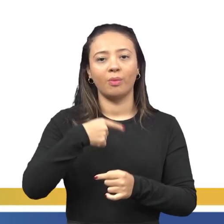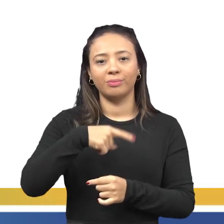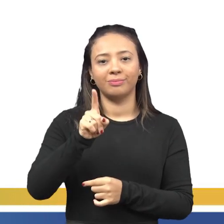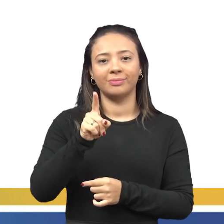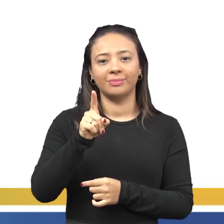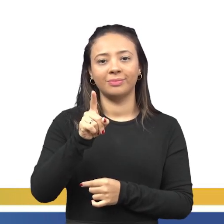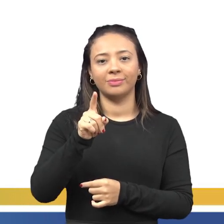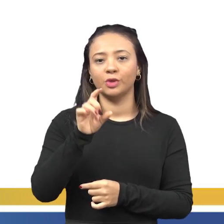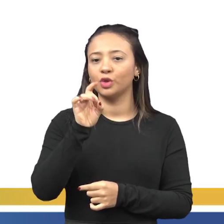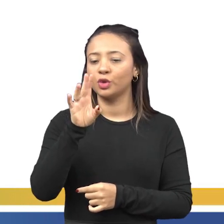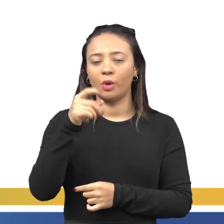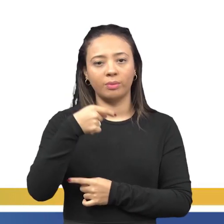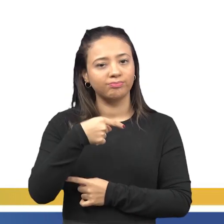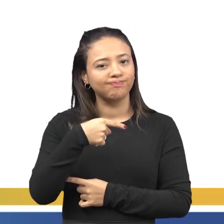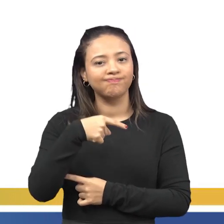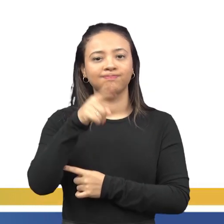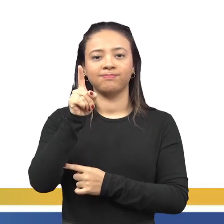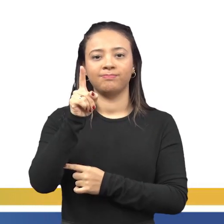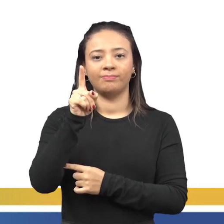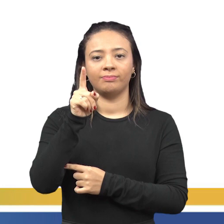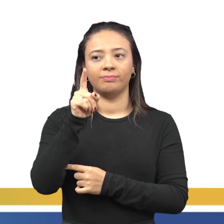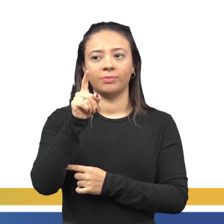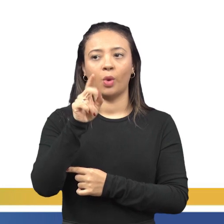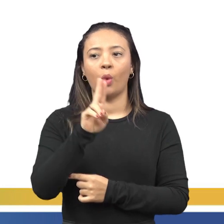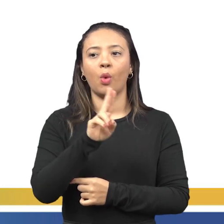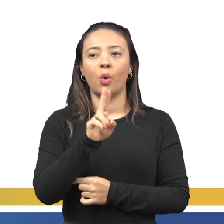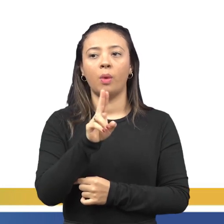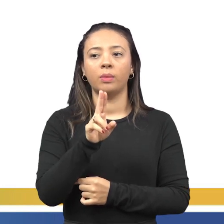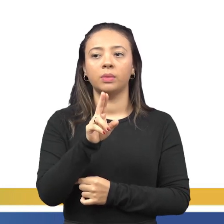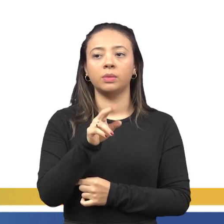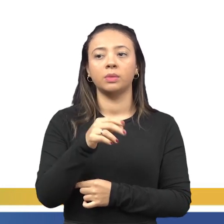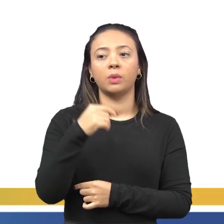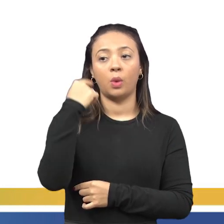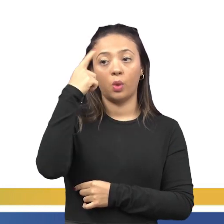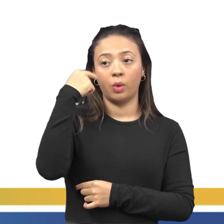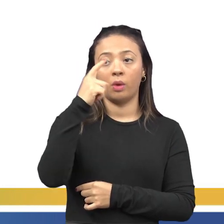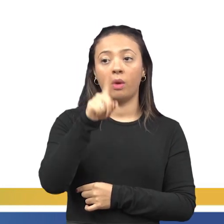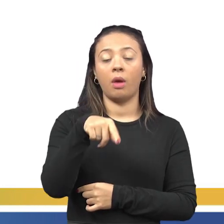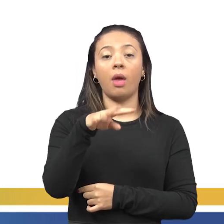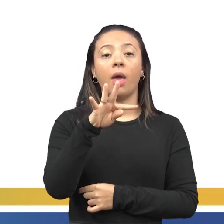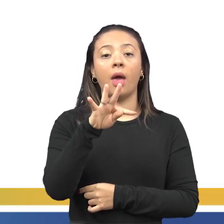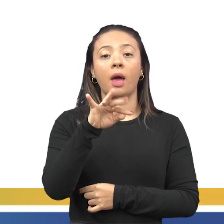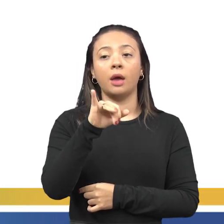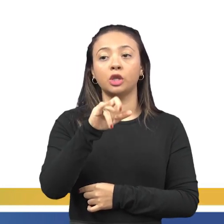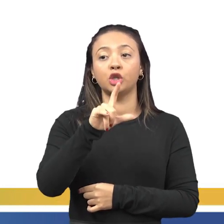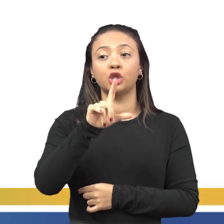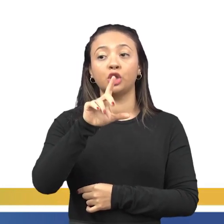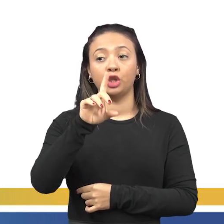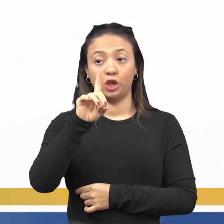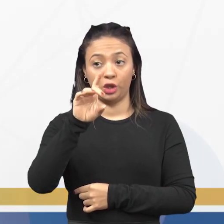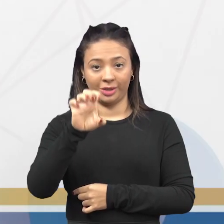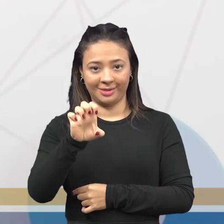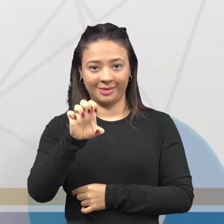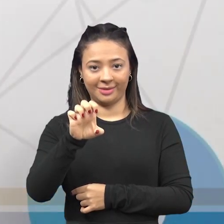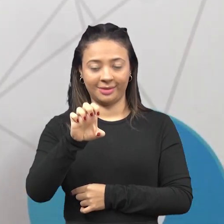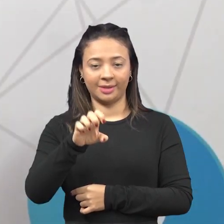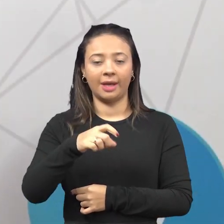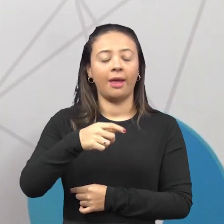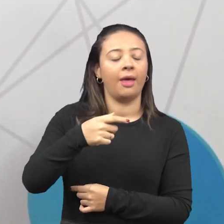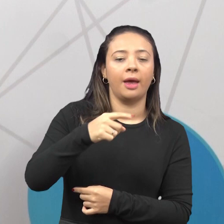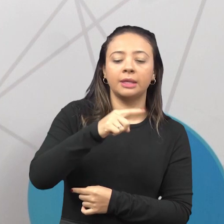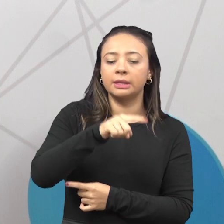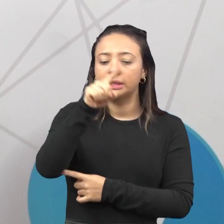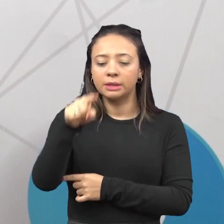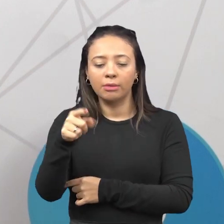que é o acento agudo do português, que a gente chama de tilde em espanhol, certo? Então, o circunflexo, o chapeuzinho que a gente tem na língua portuguesa não